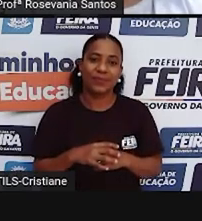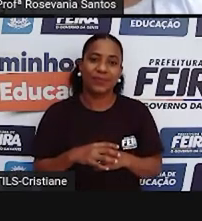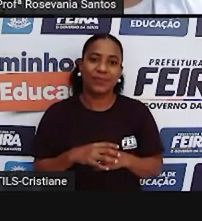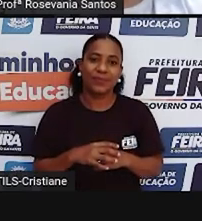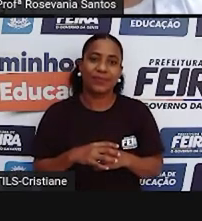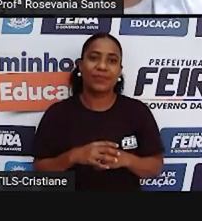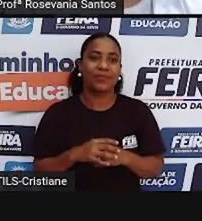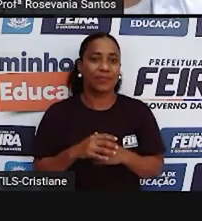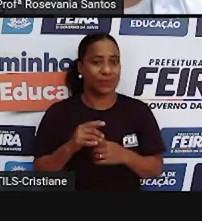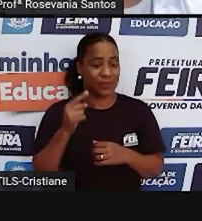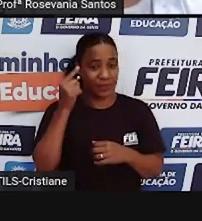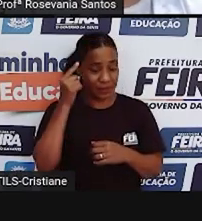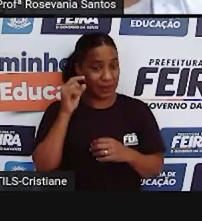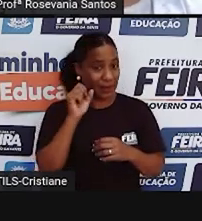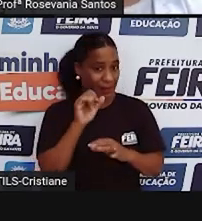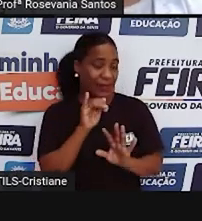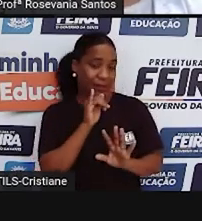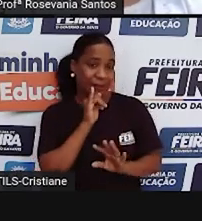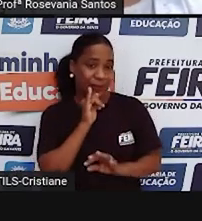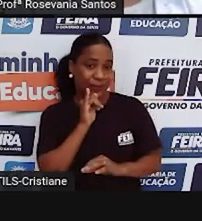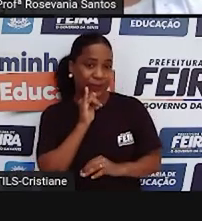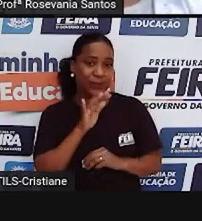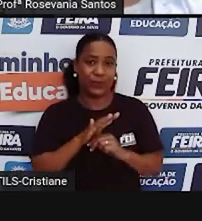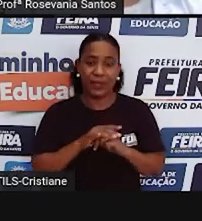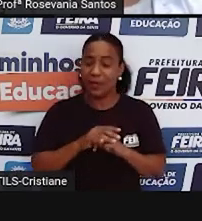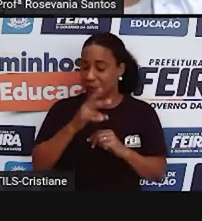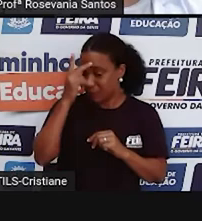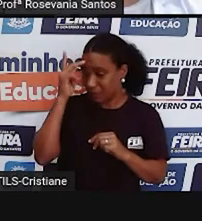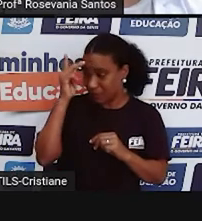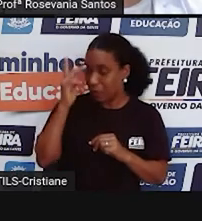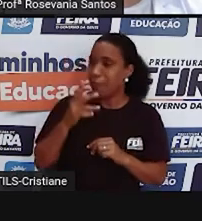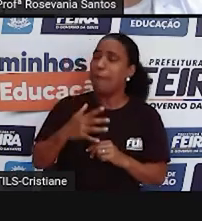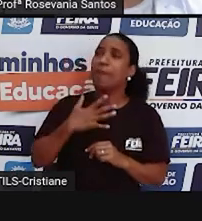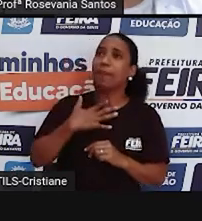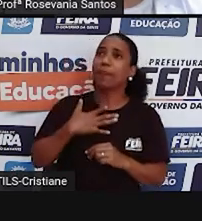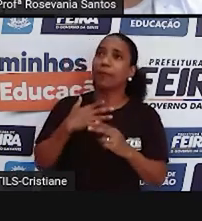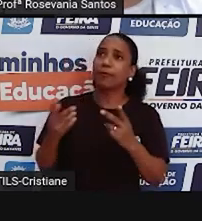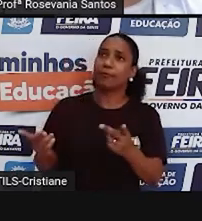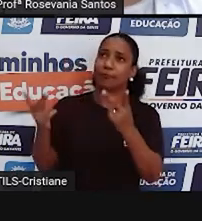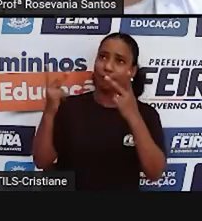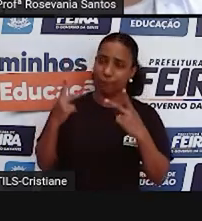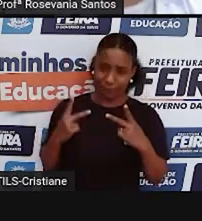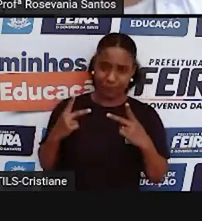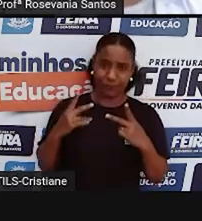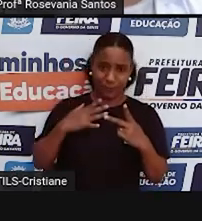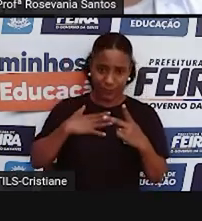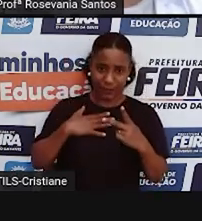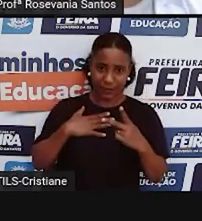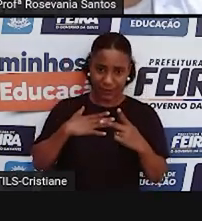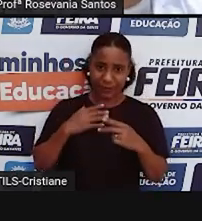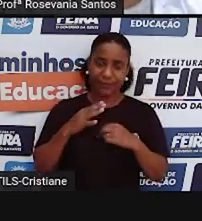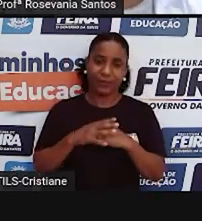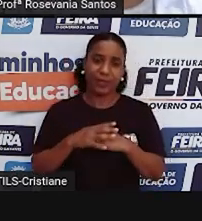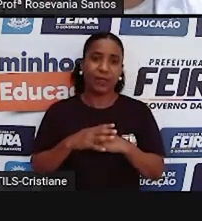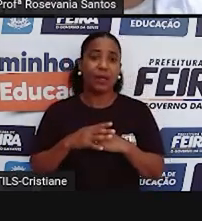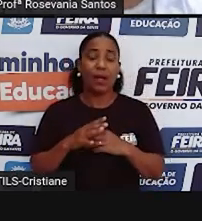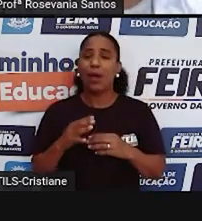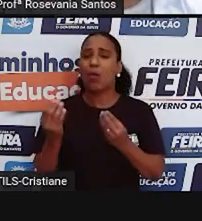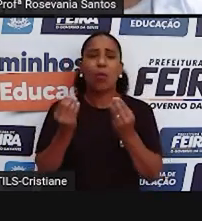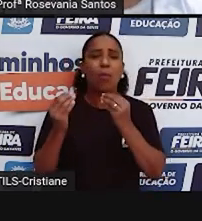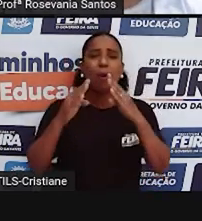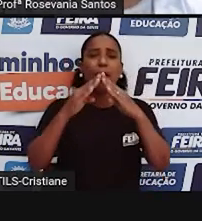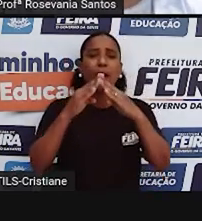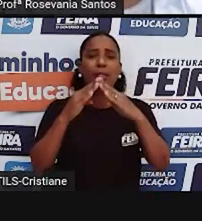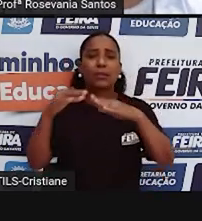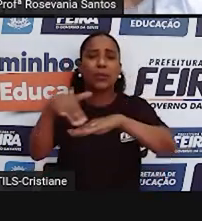Rosa, eu gostaria de ir na sua casa. Aí, normalmente, a tendência da gente é dizer assim: ah, minha, pode ir, tu sabe onde é determinado